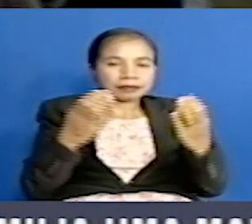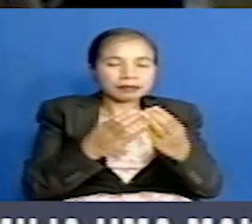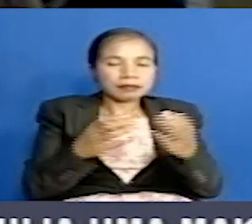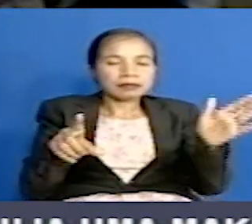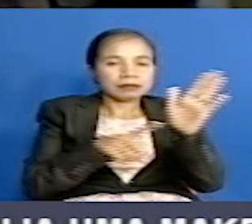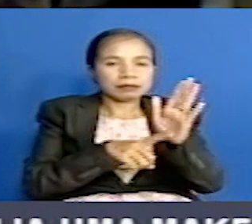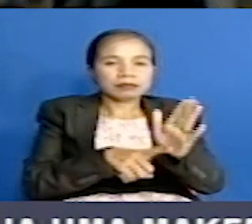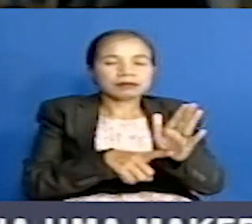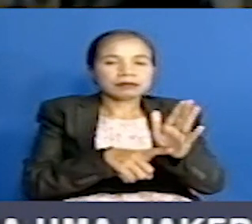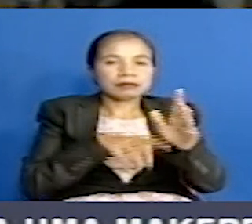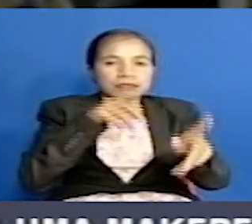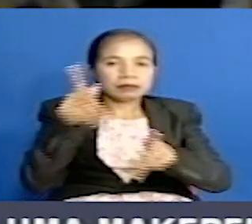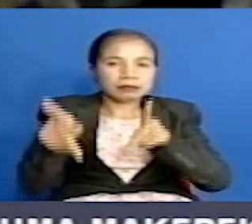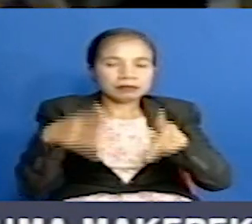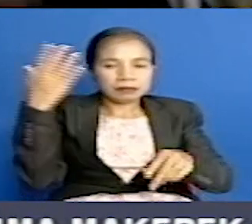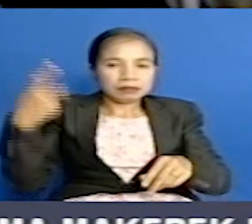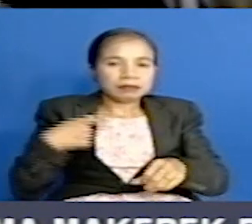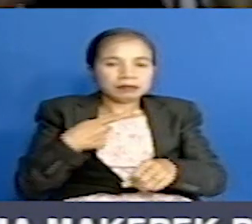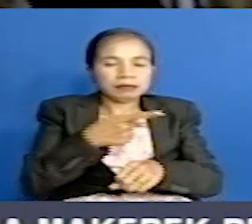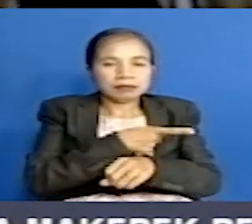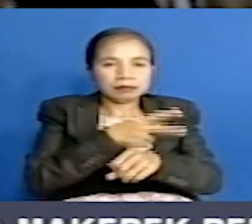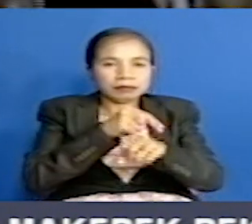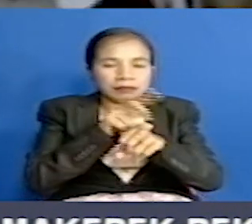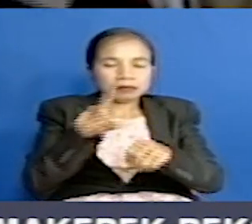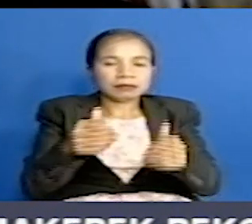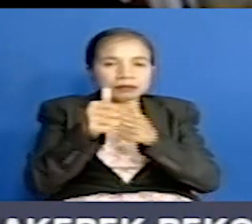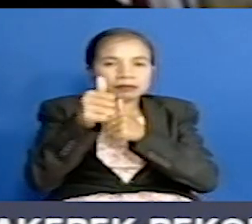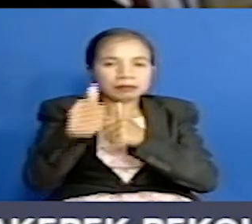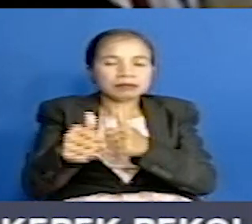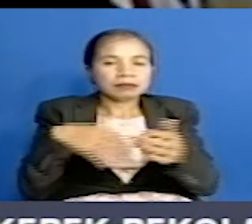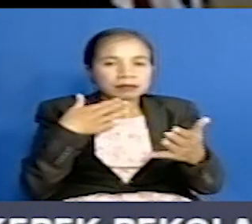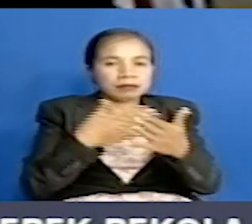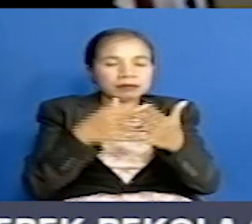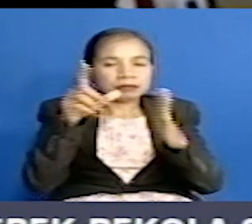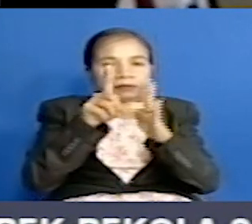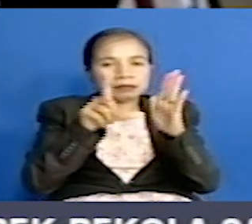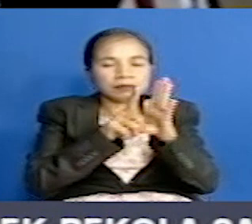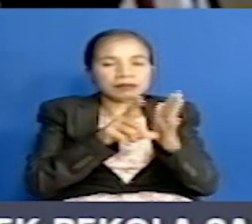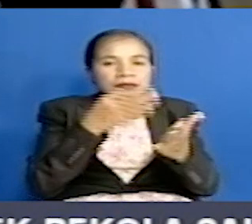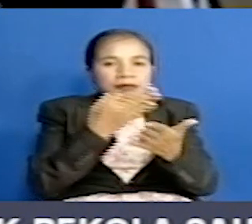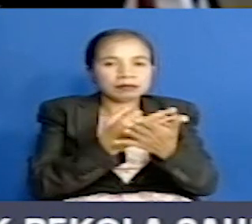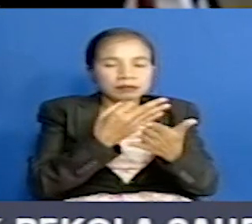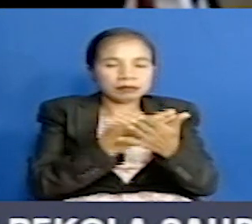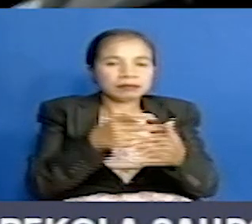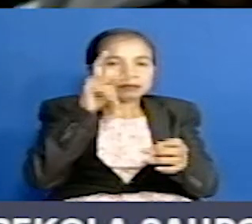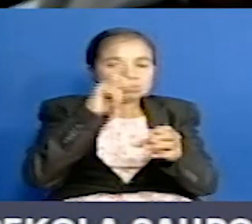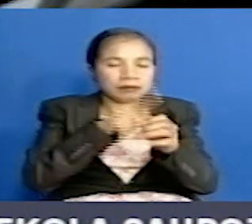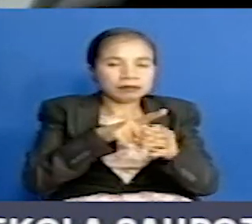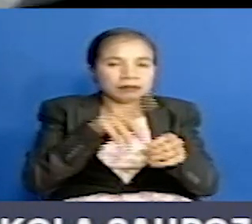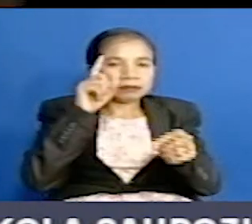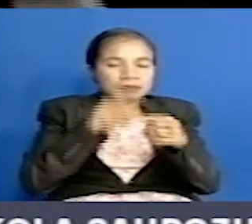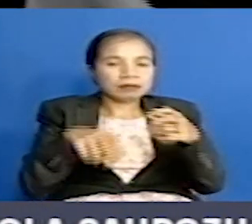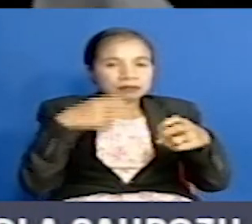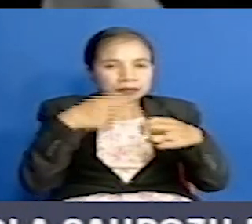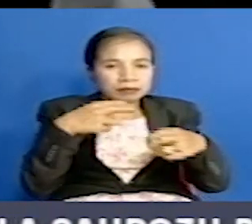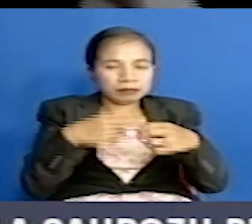maka representante povo e a parlamento nacional cumpre sustentabilidade lei fundo petrolífero. Lune,